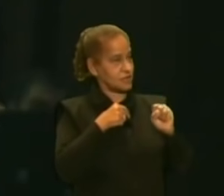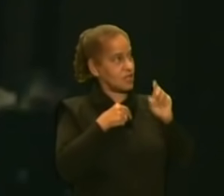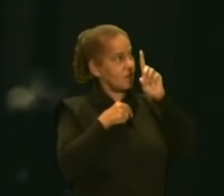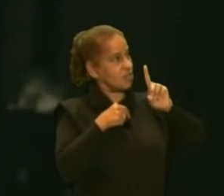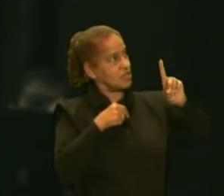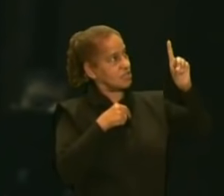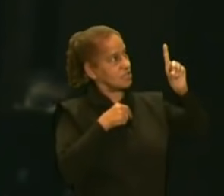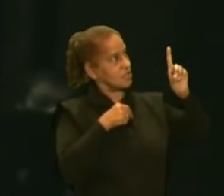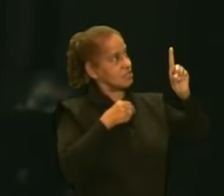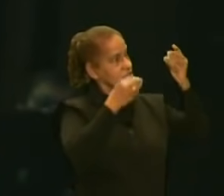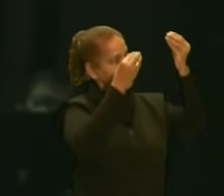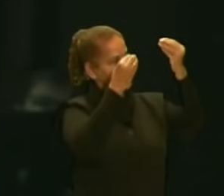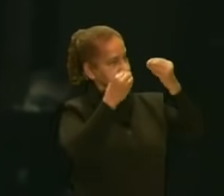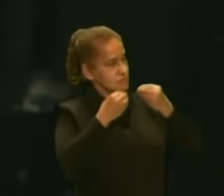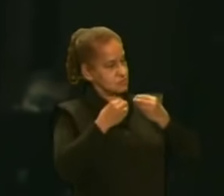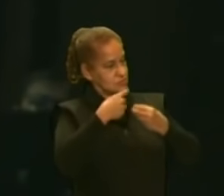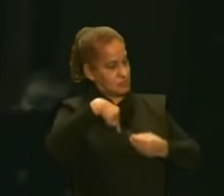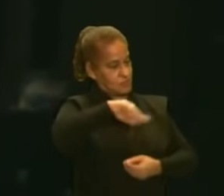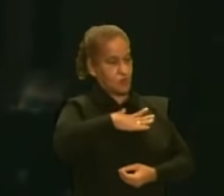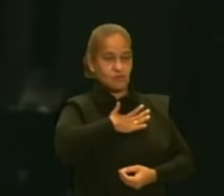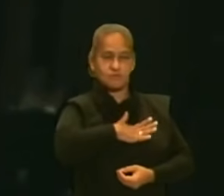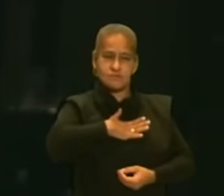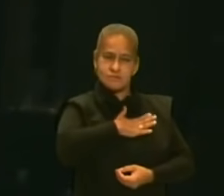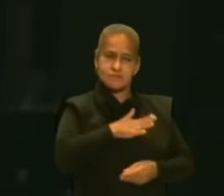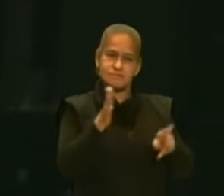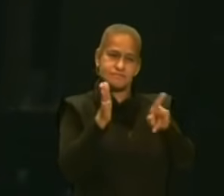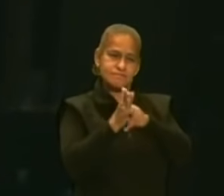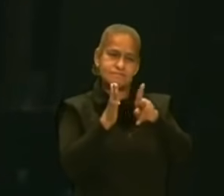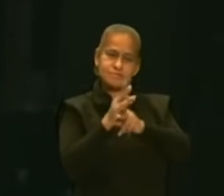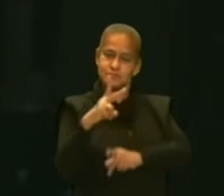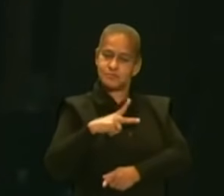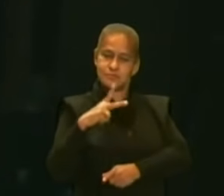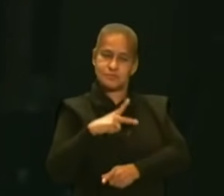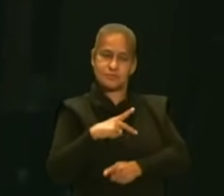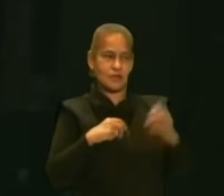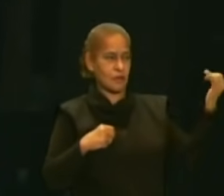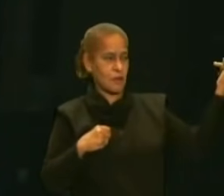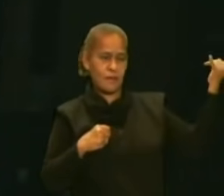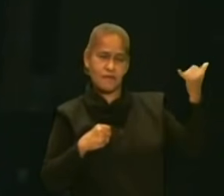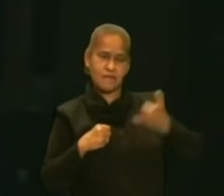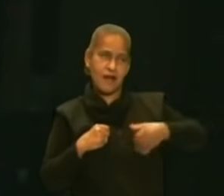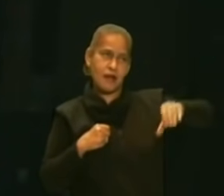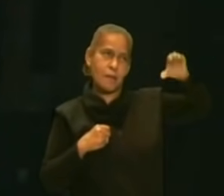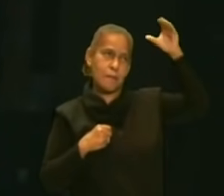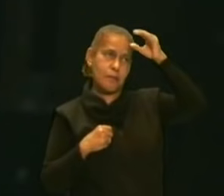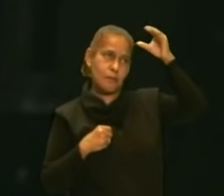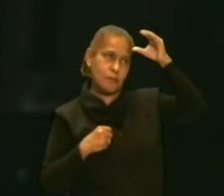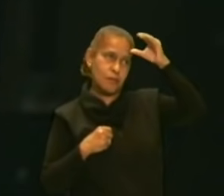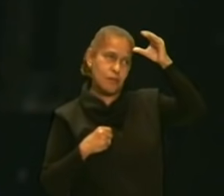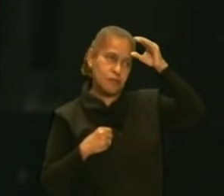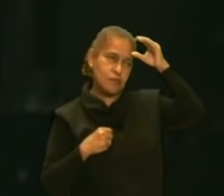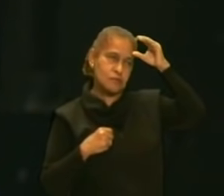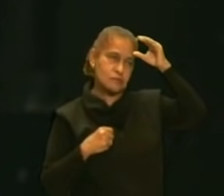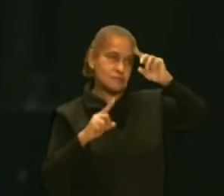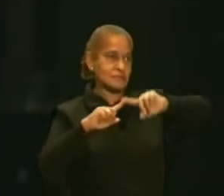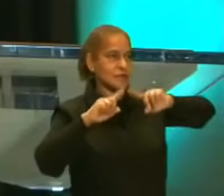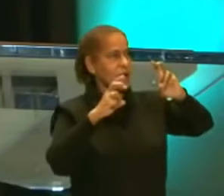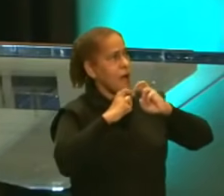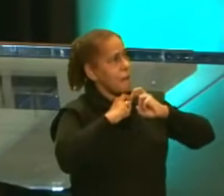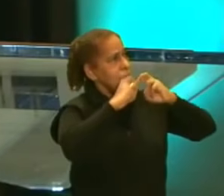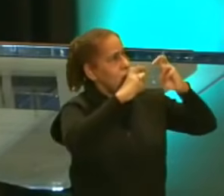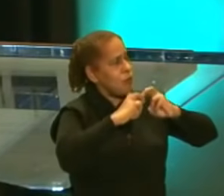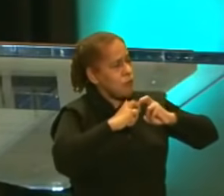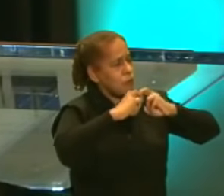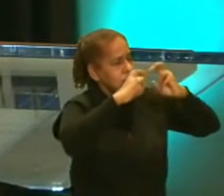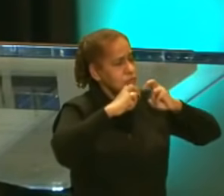nos nossos prazeres, fala a nossa consciência, mas grita através